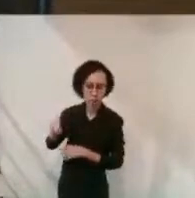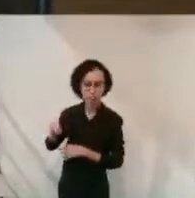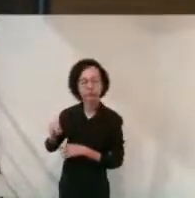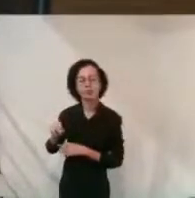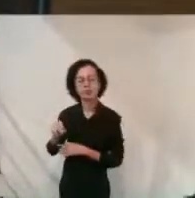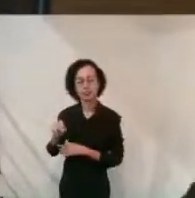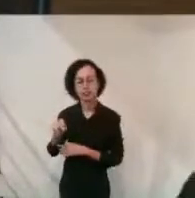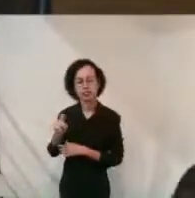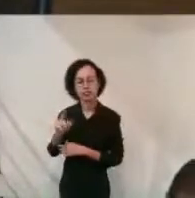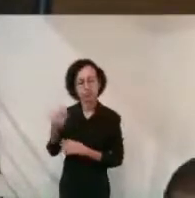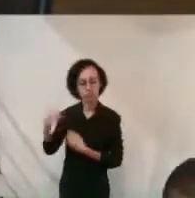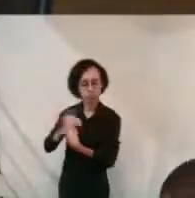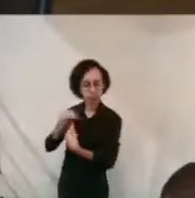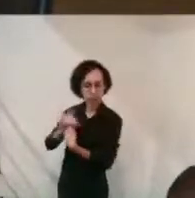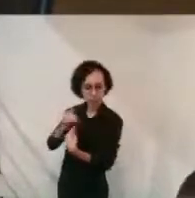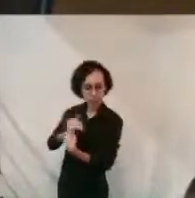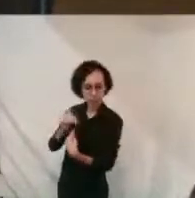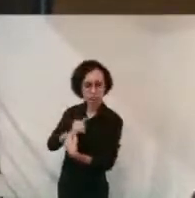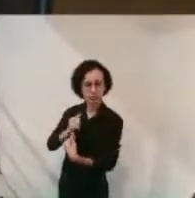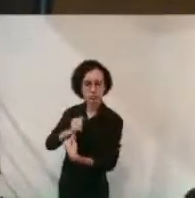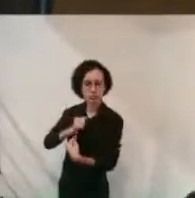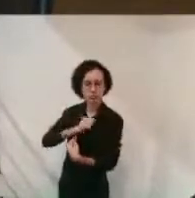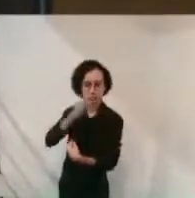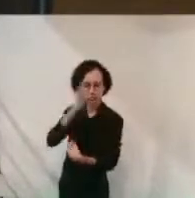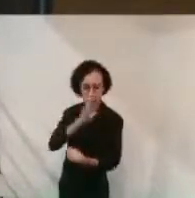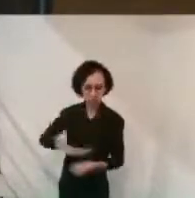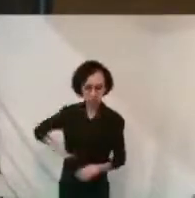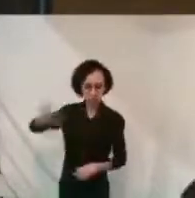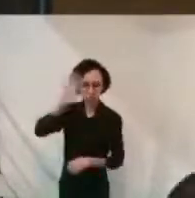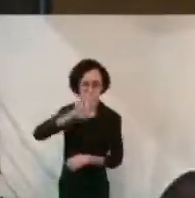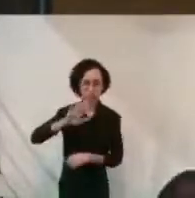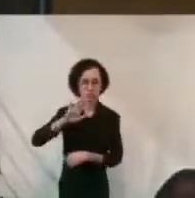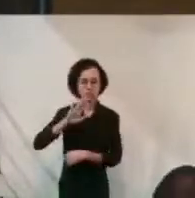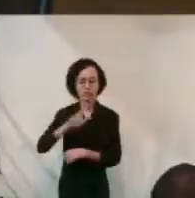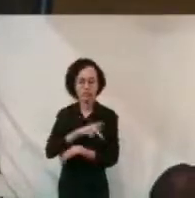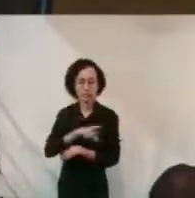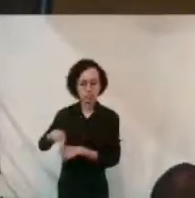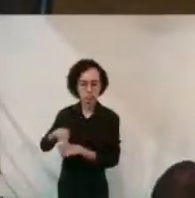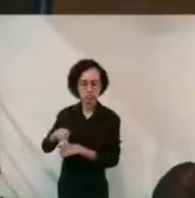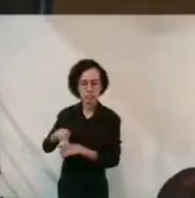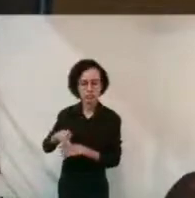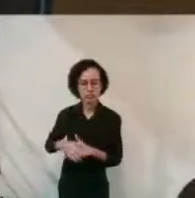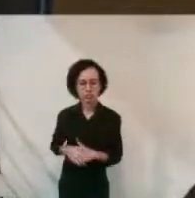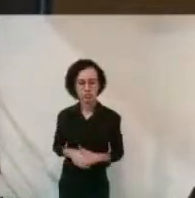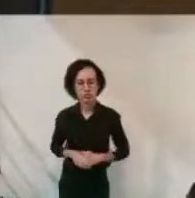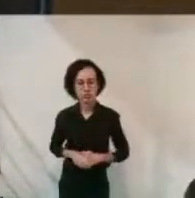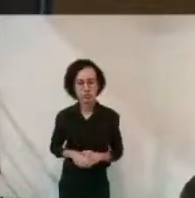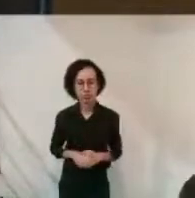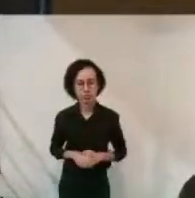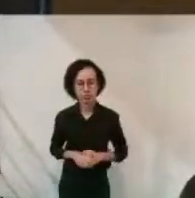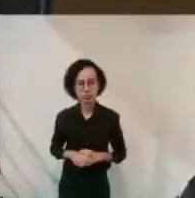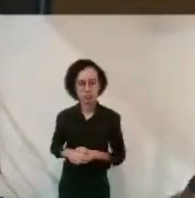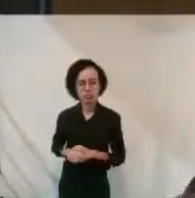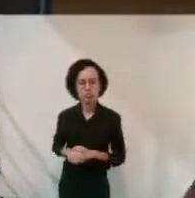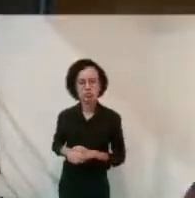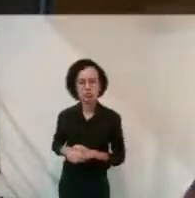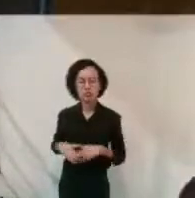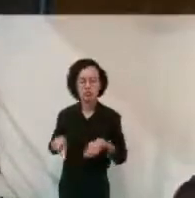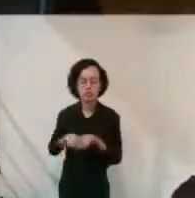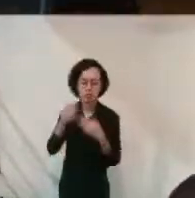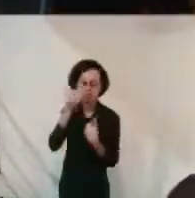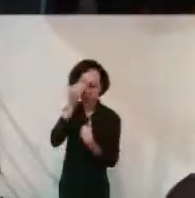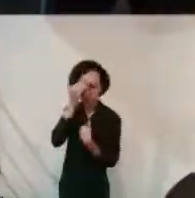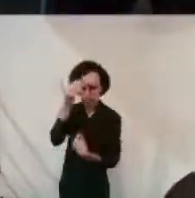nosso conselheiro nacional, presidente da Comissão do Meio Ambiente, doutor Rinaldo Reis.